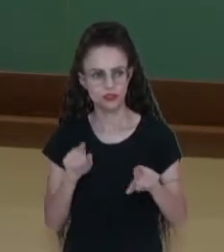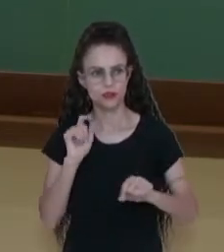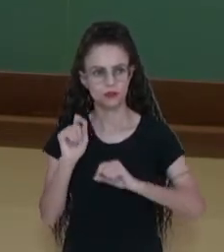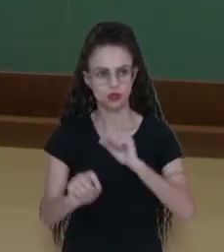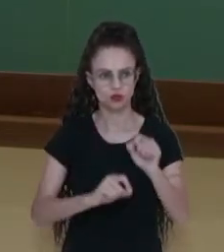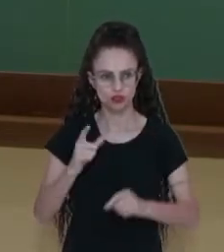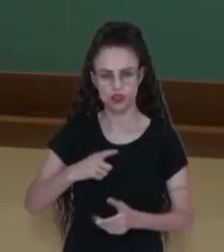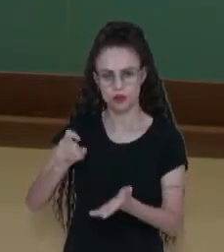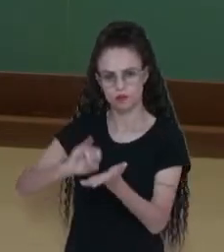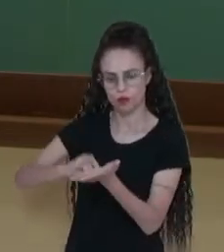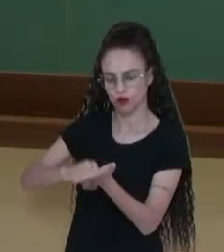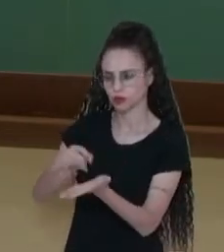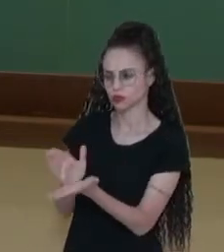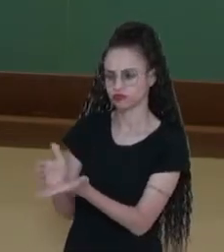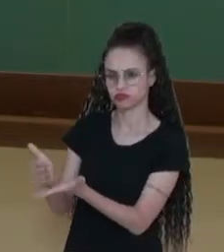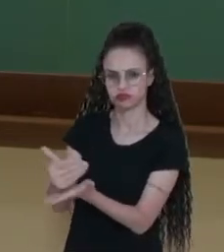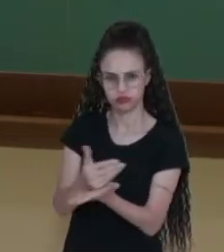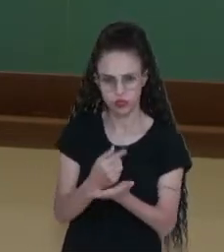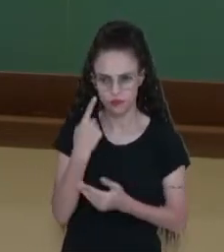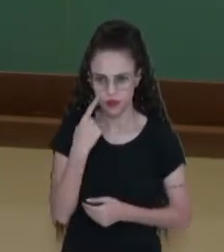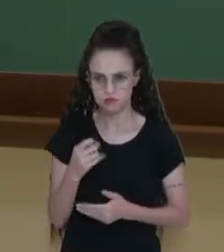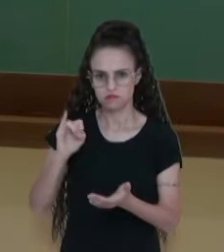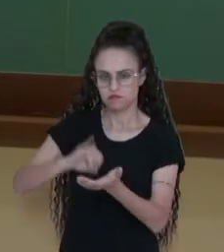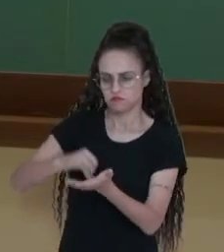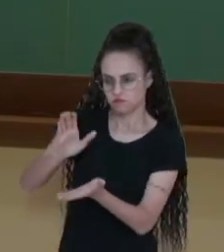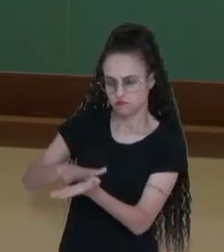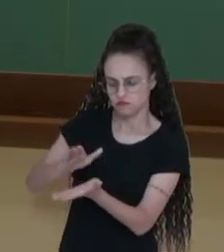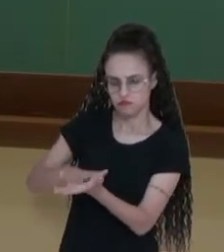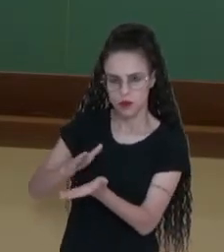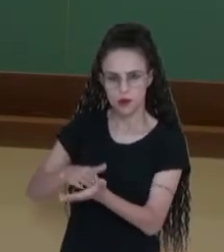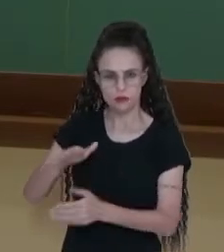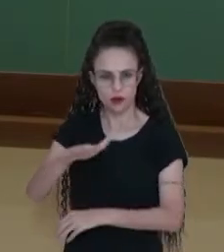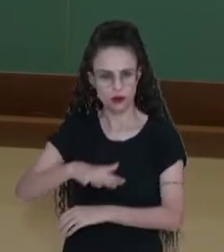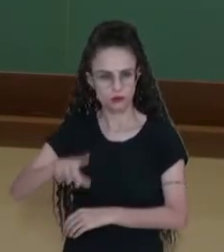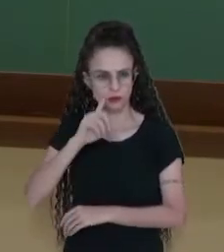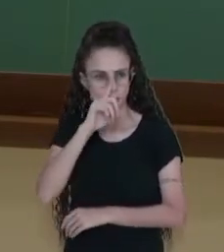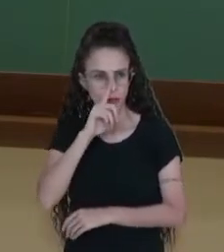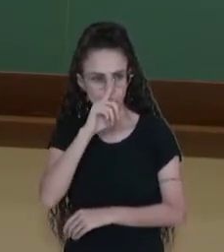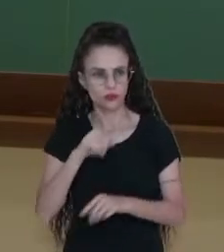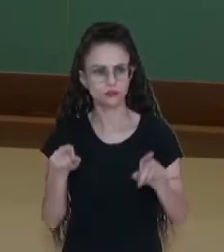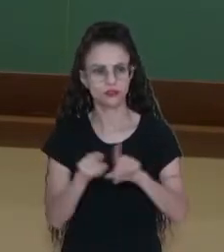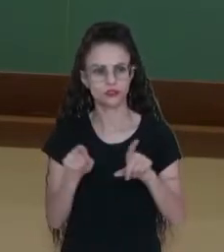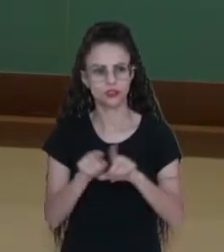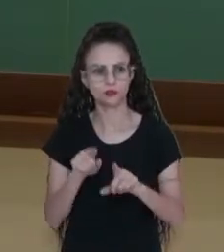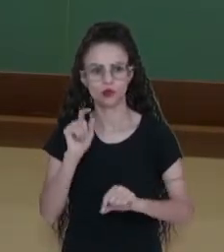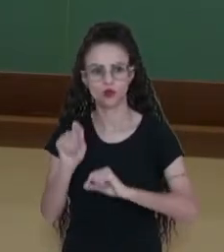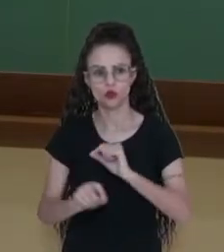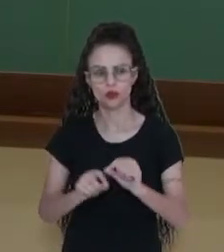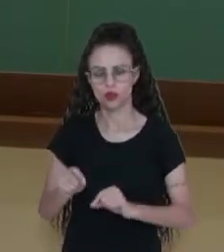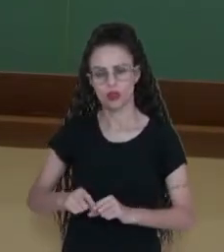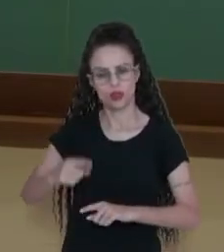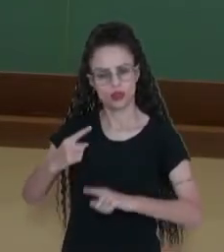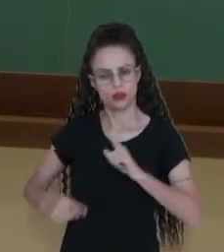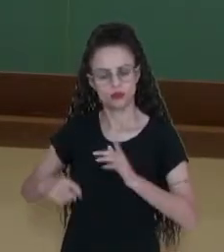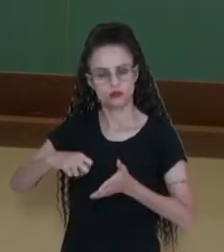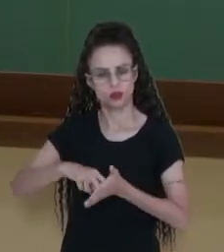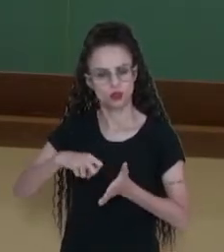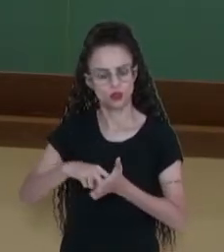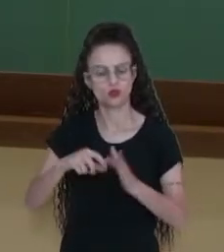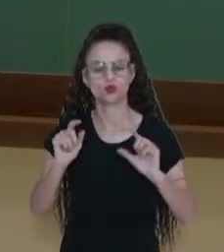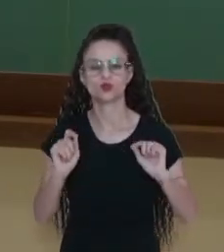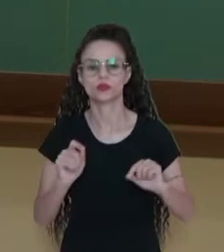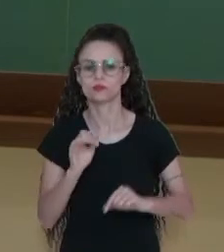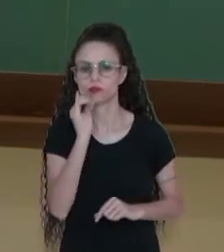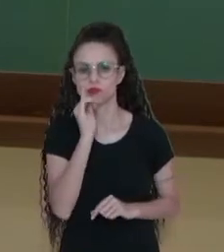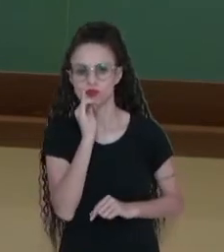impostos. Esse próprio exército ele vinha arrecadava os impostos em regiões mais perigosas ou menos perigosas. E nós tínhamos exposição de punições. O que era essa exposição de punições?